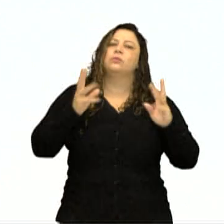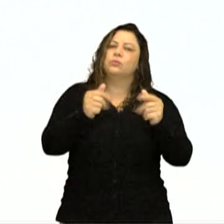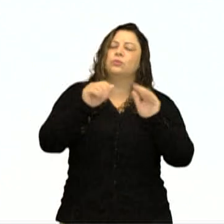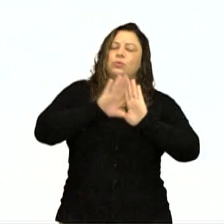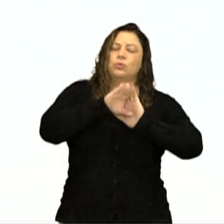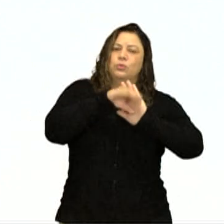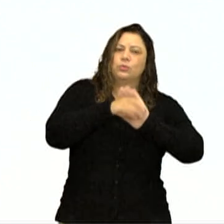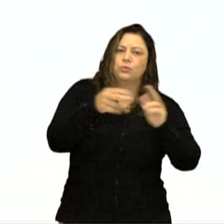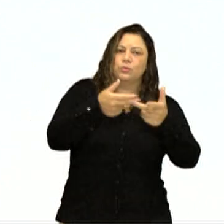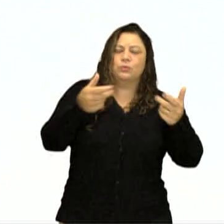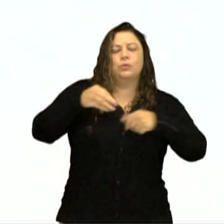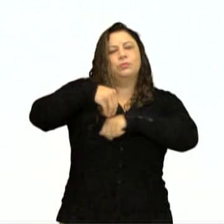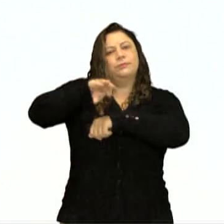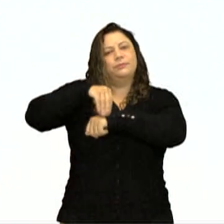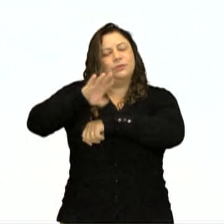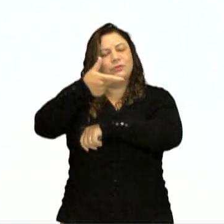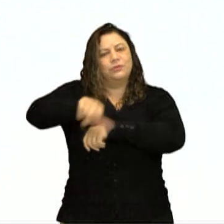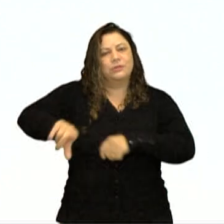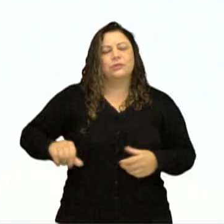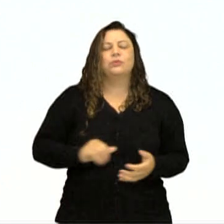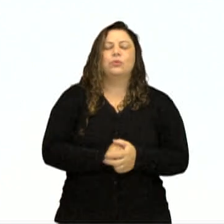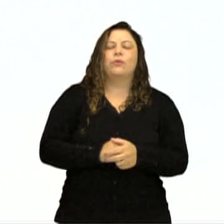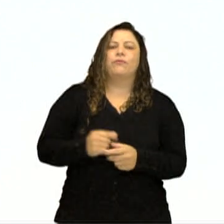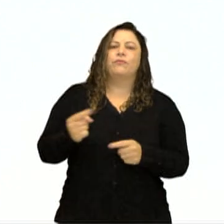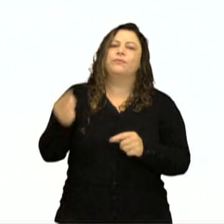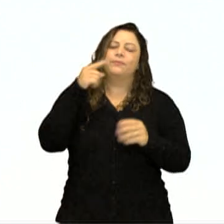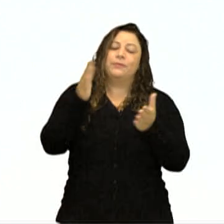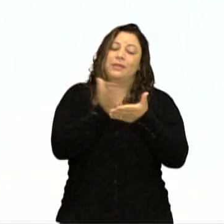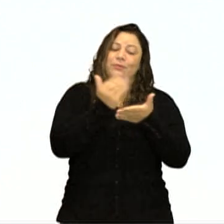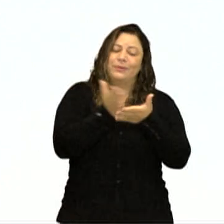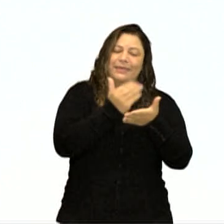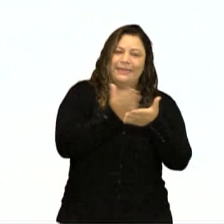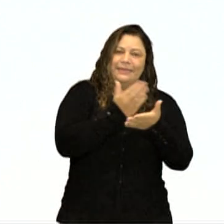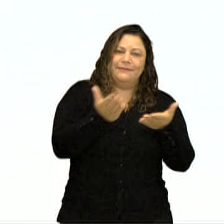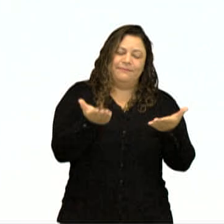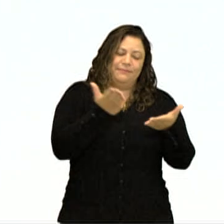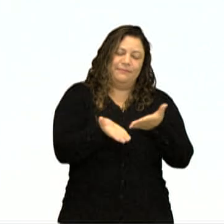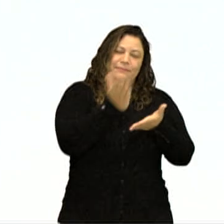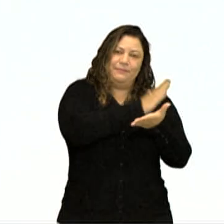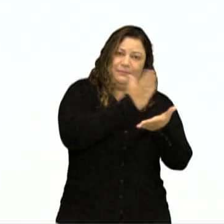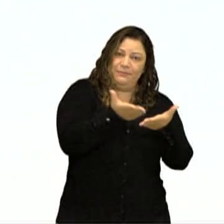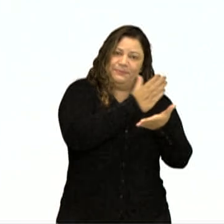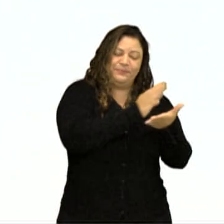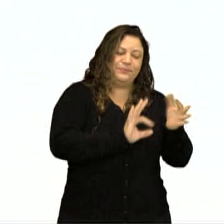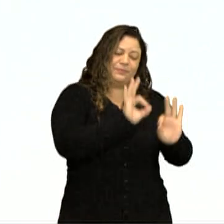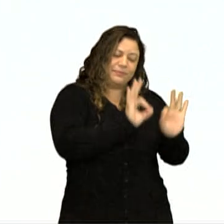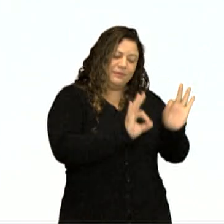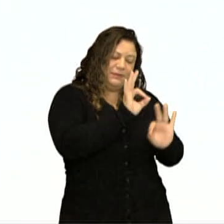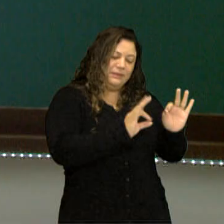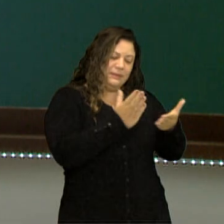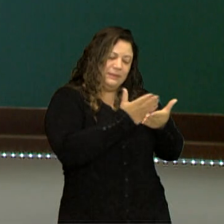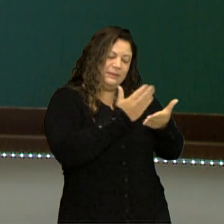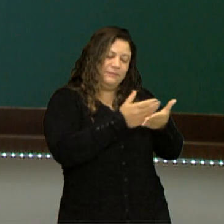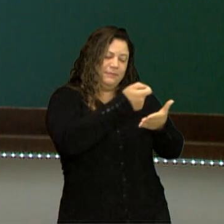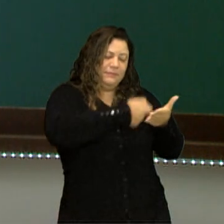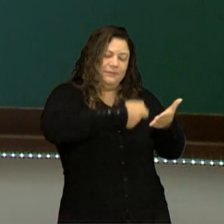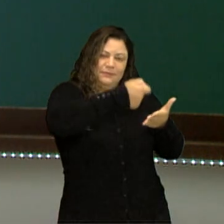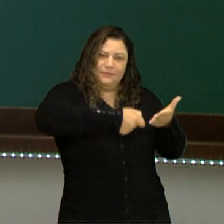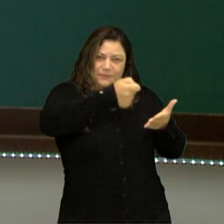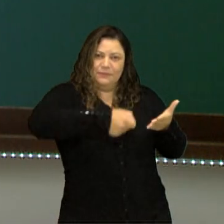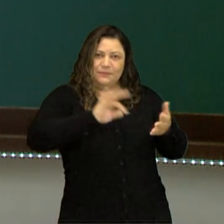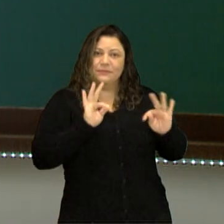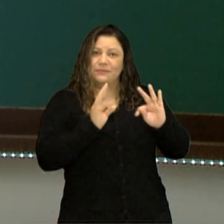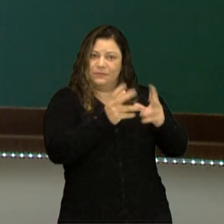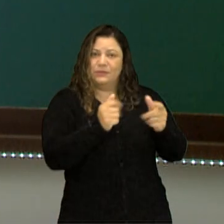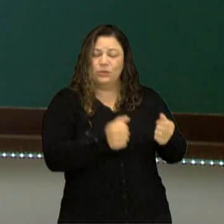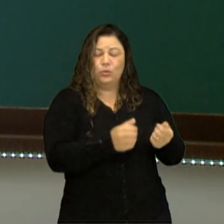dou a dica para vocês de novo. Lá no cantinho do caderno, lá na contracapa, já organize todos os formulários que a gente vai